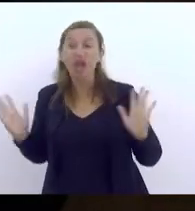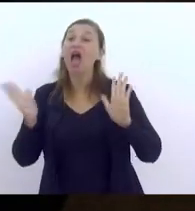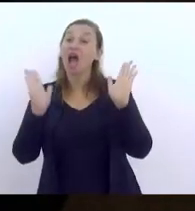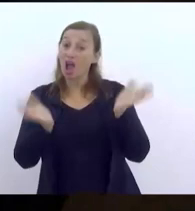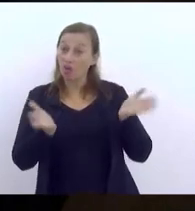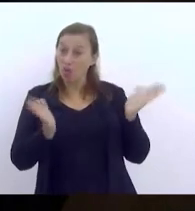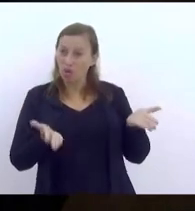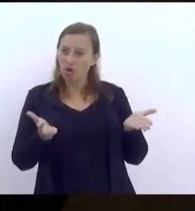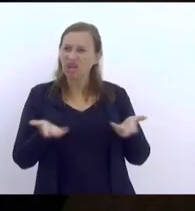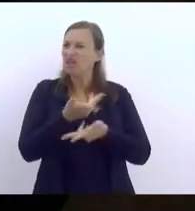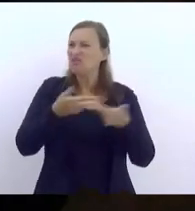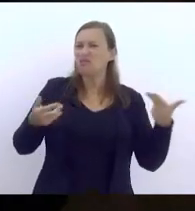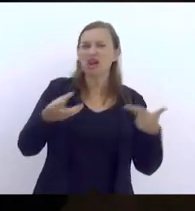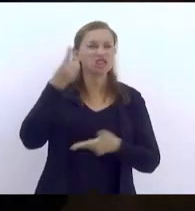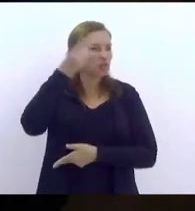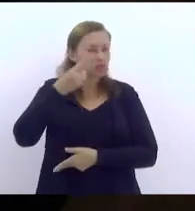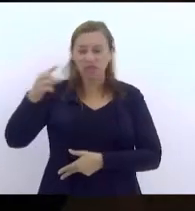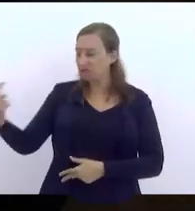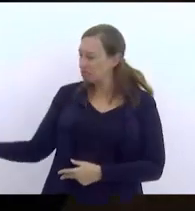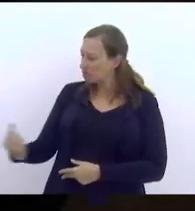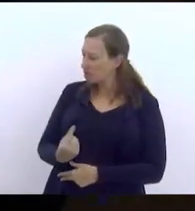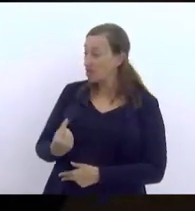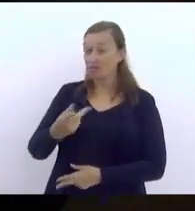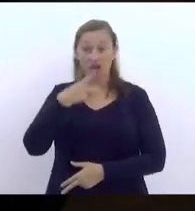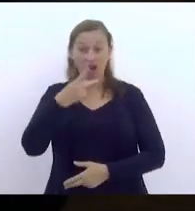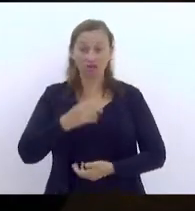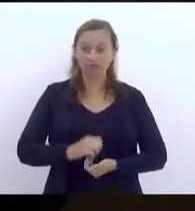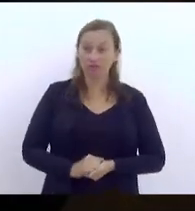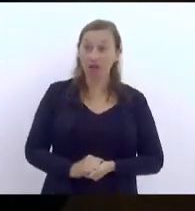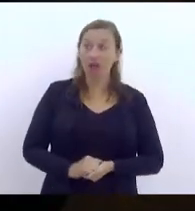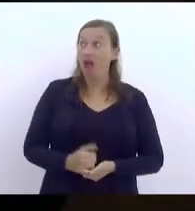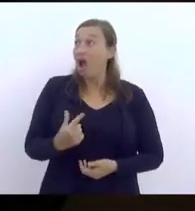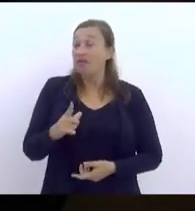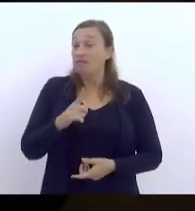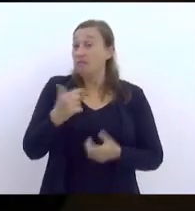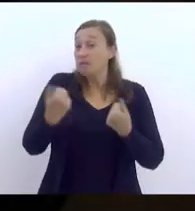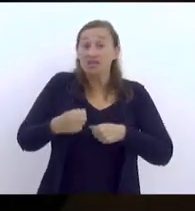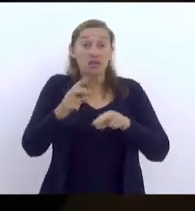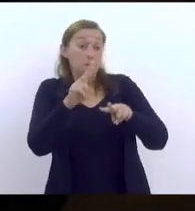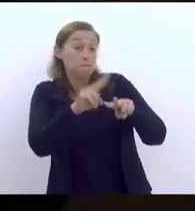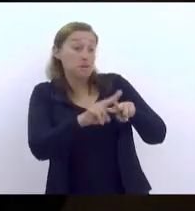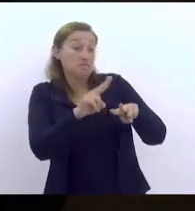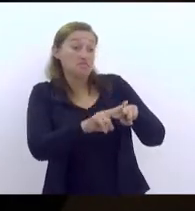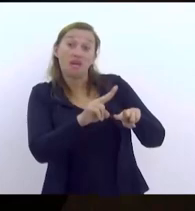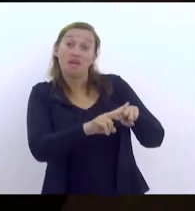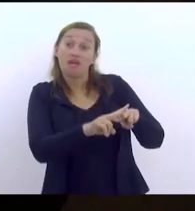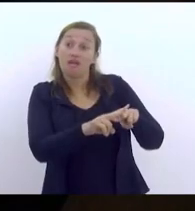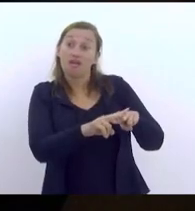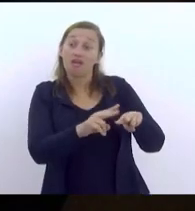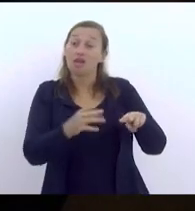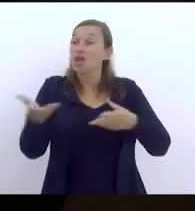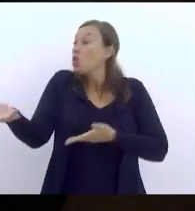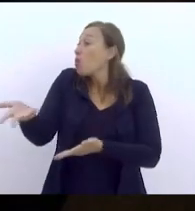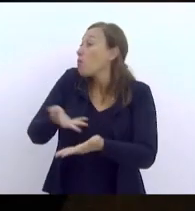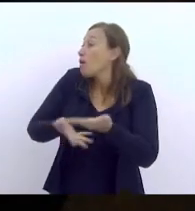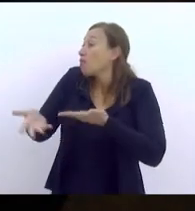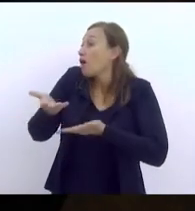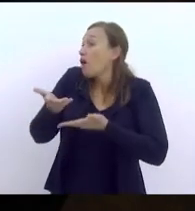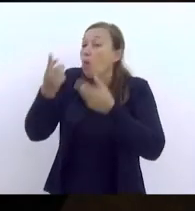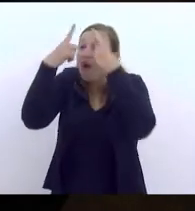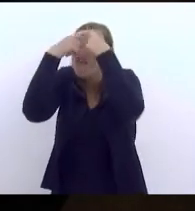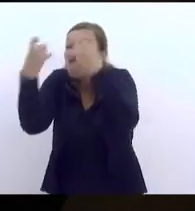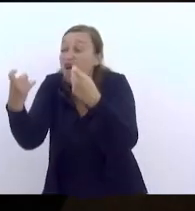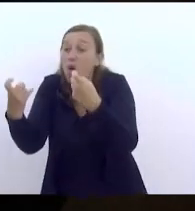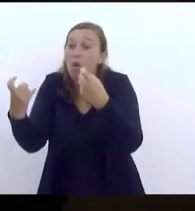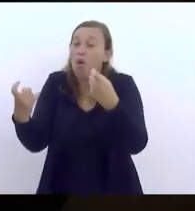Agora, diversos deputados vieram aqui e disseram o seguinte: ah, tem que prender aqueles que compartilharam, aqueles